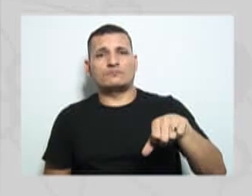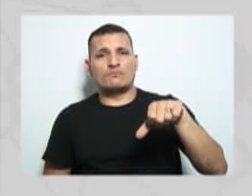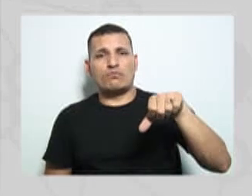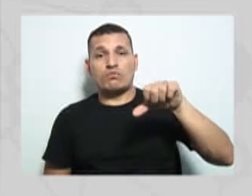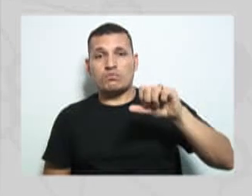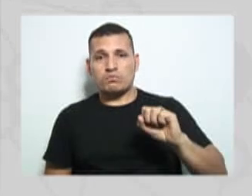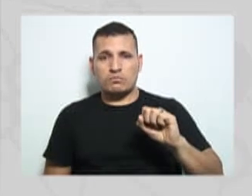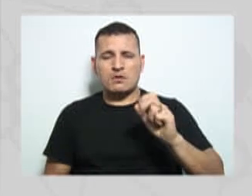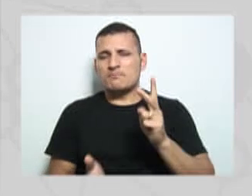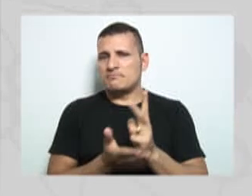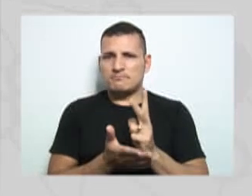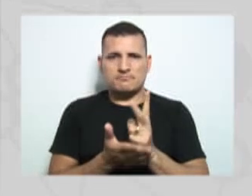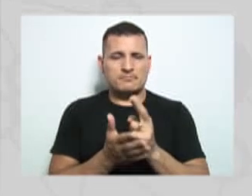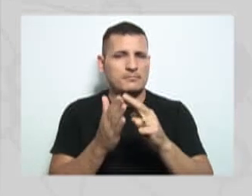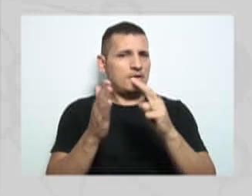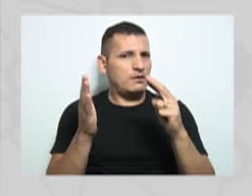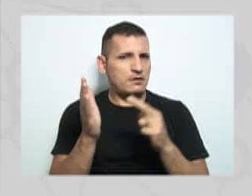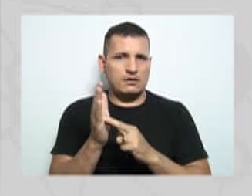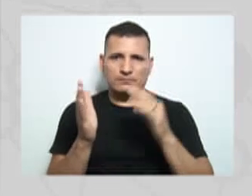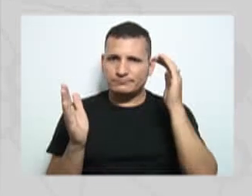mesmas normas de incidência dos